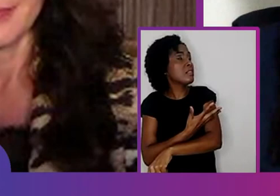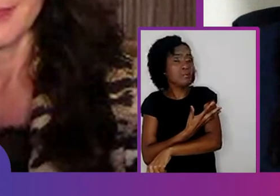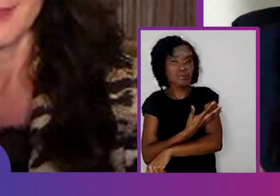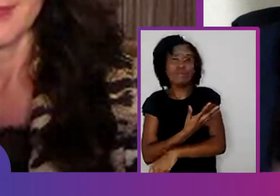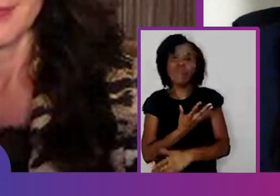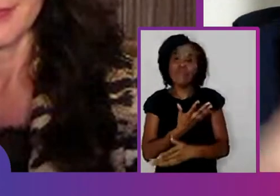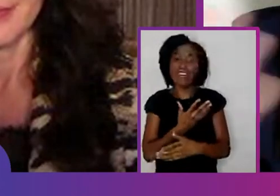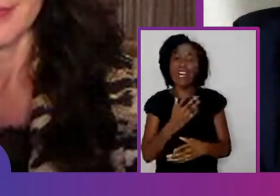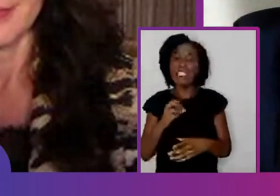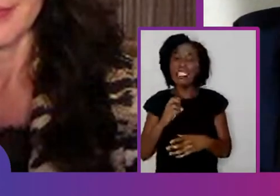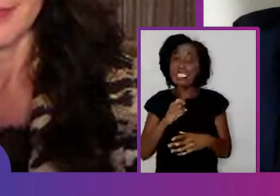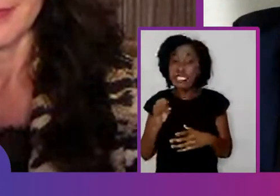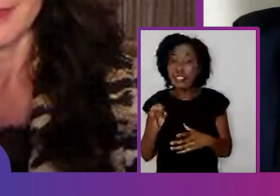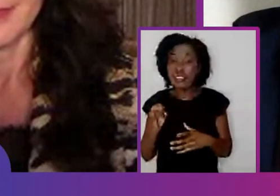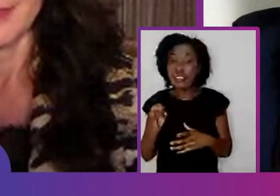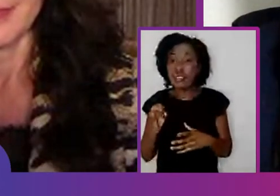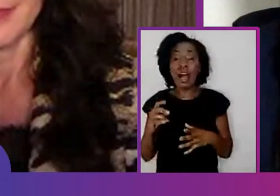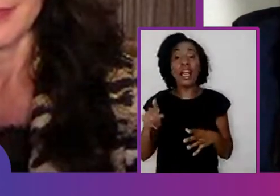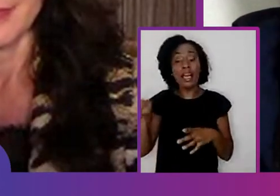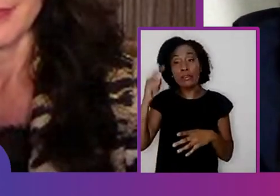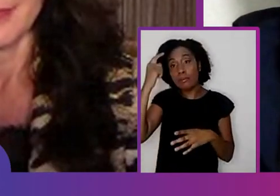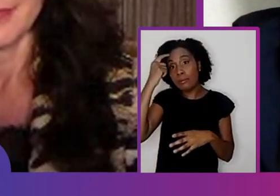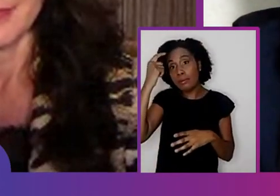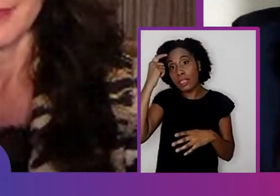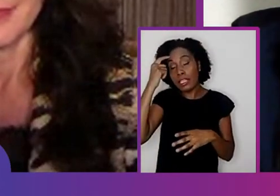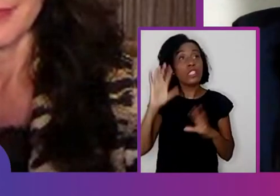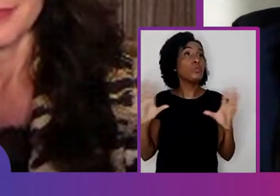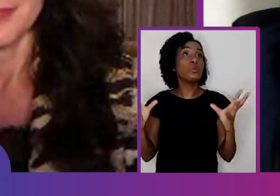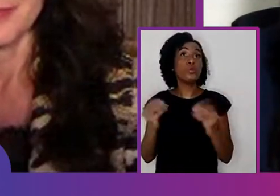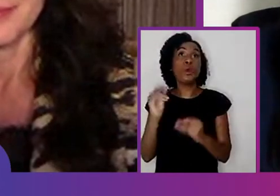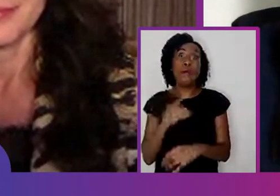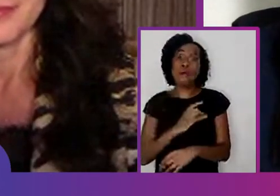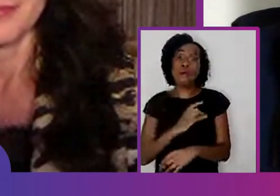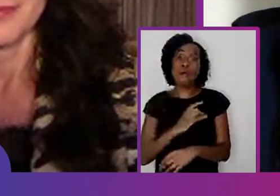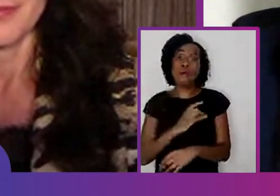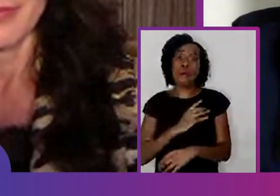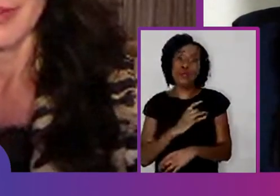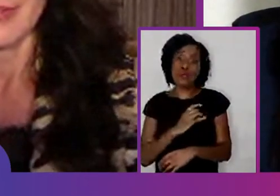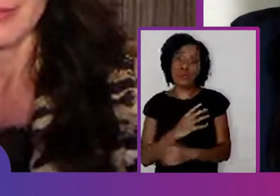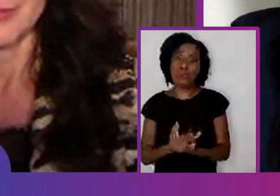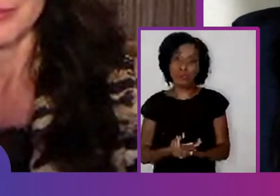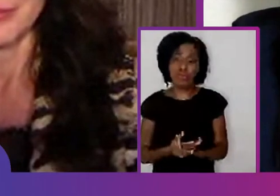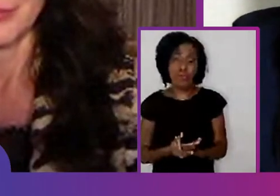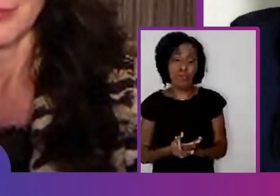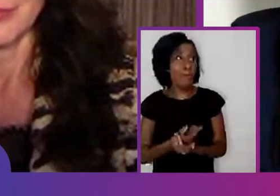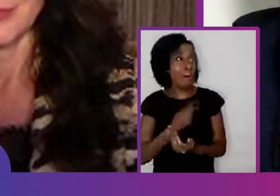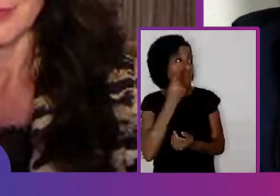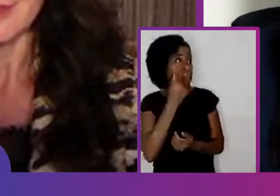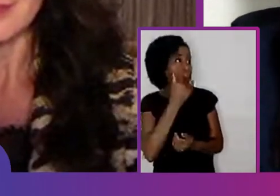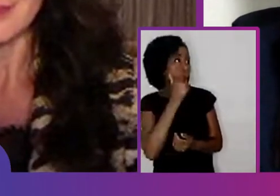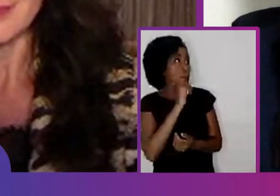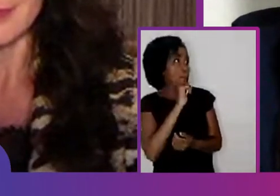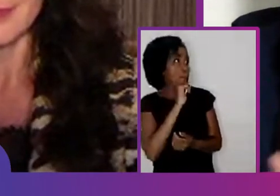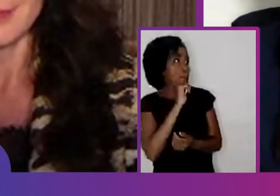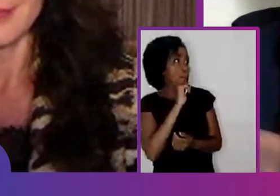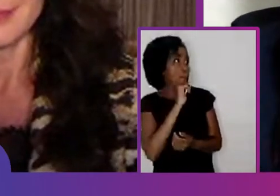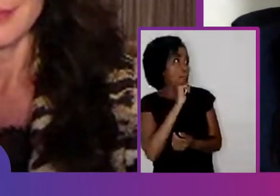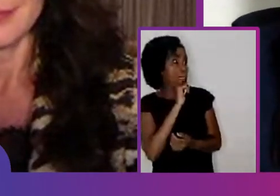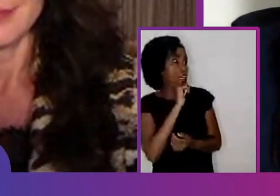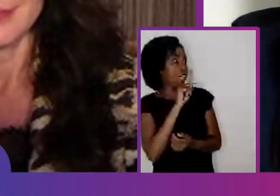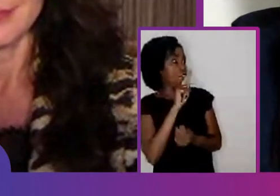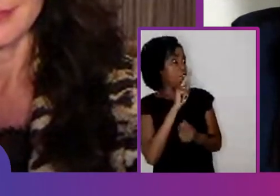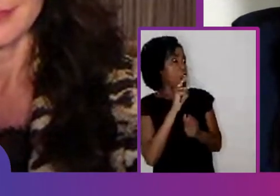jeito generalizado, né? Com medo de tudo. Porque se nem meu pai está seguro, que é o meu herói, se nem minha mãe, que aguenta tudo, está